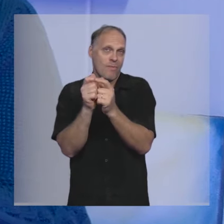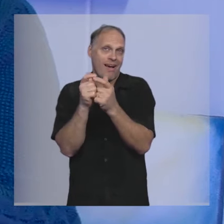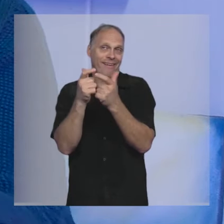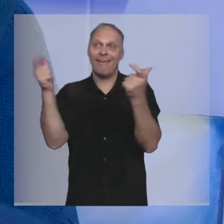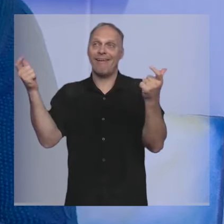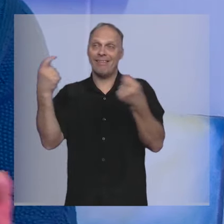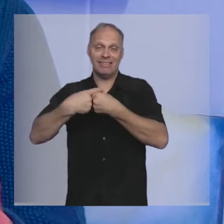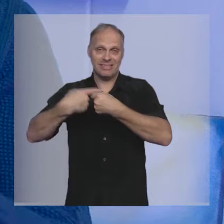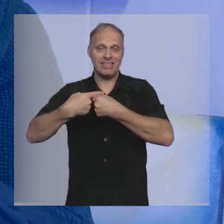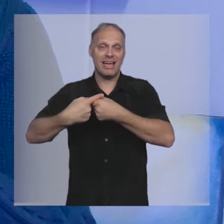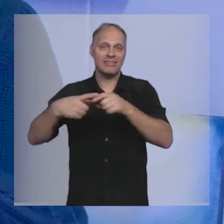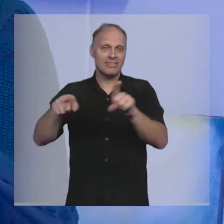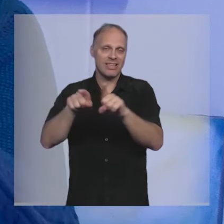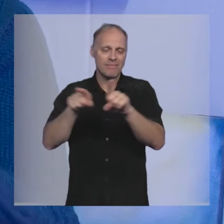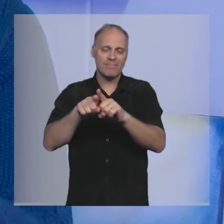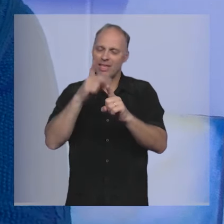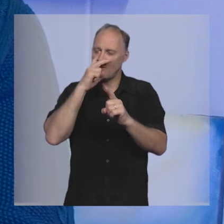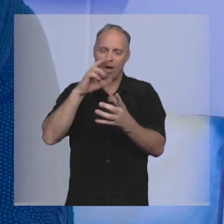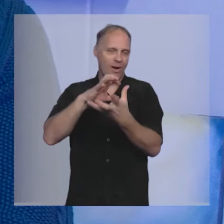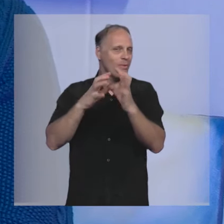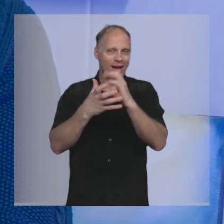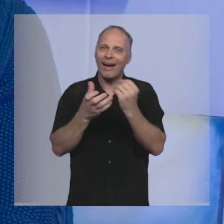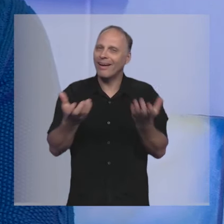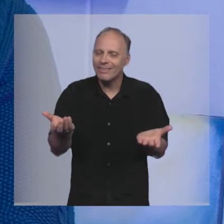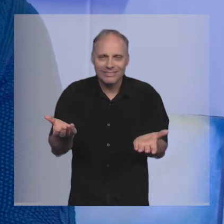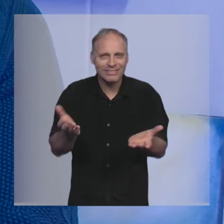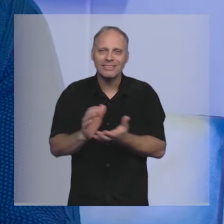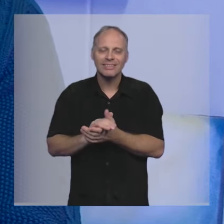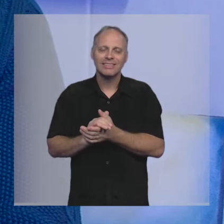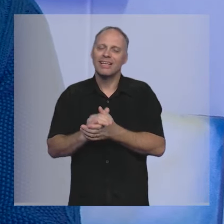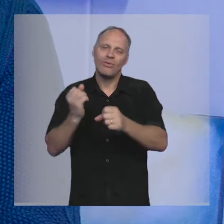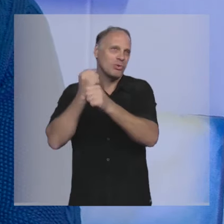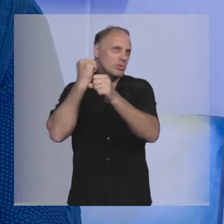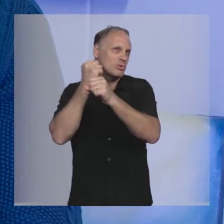grande cidade pode ser considerada um patrimônio artístico, né?